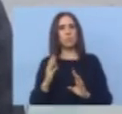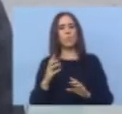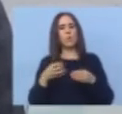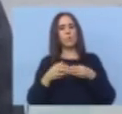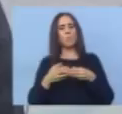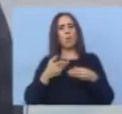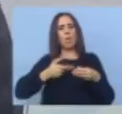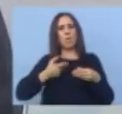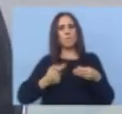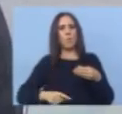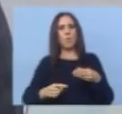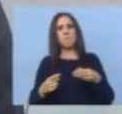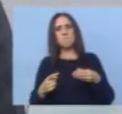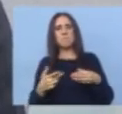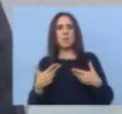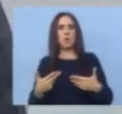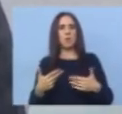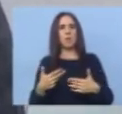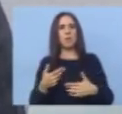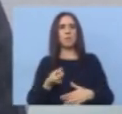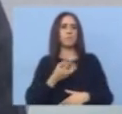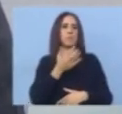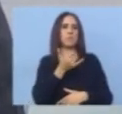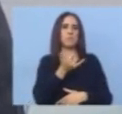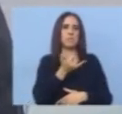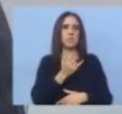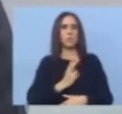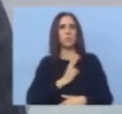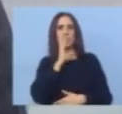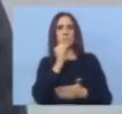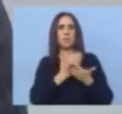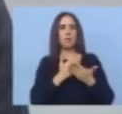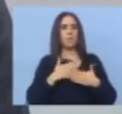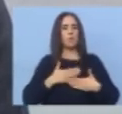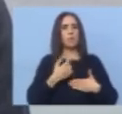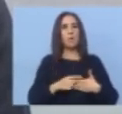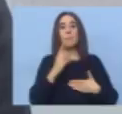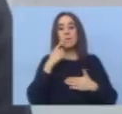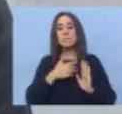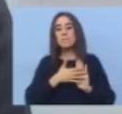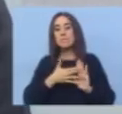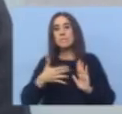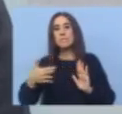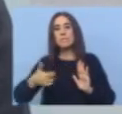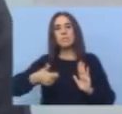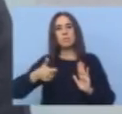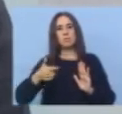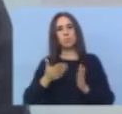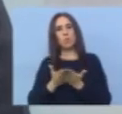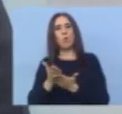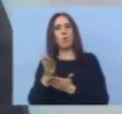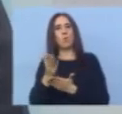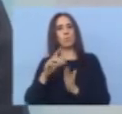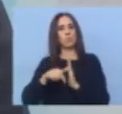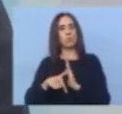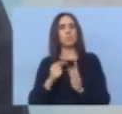grupo que acha agora somos 25 universitários que temos vontade, mas que a longo prazo haja continuidade deste